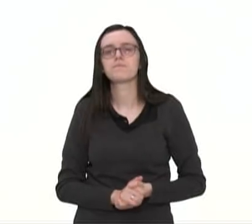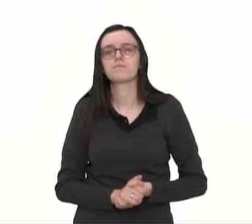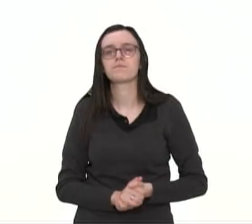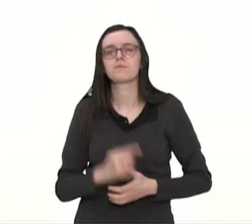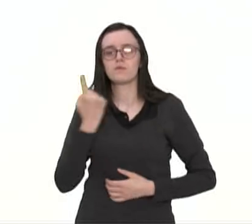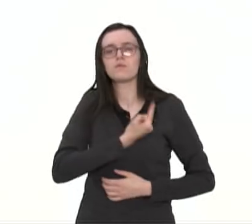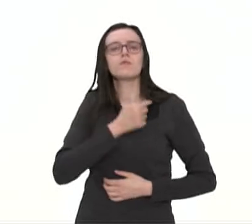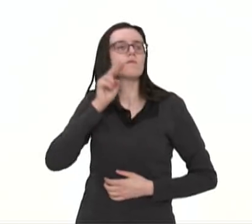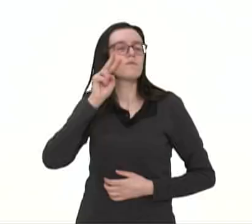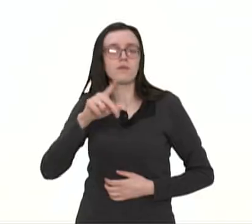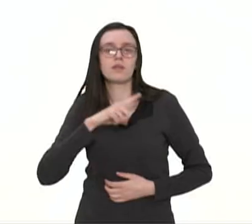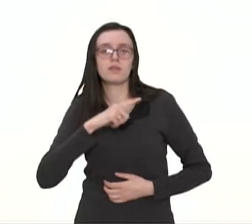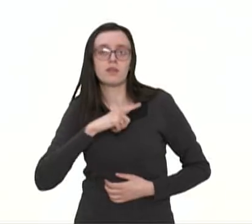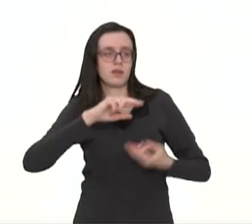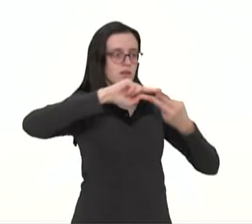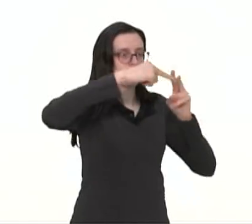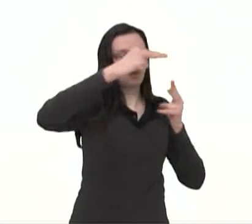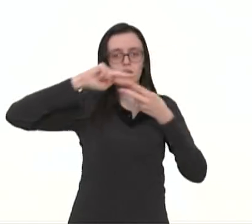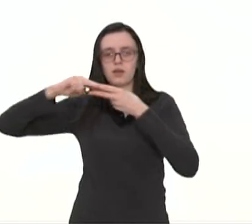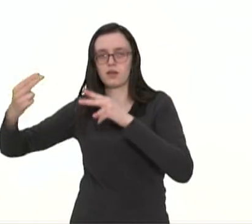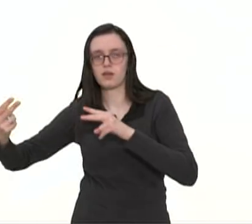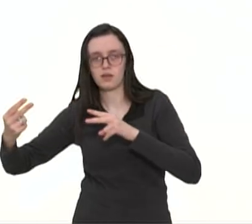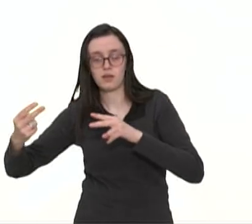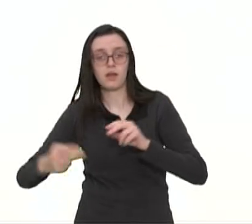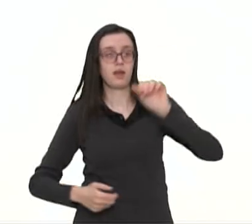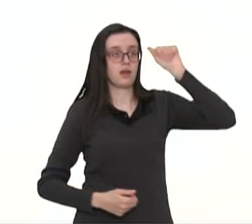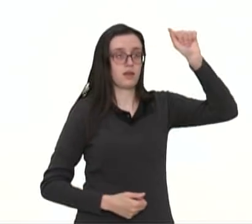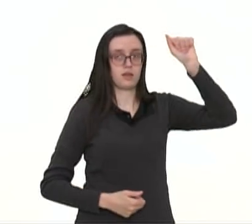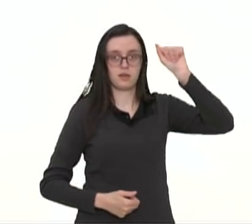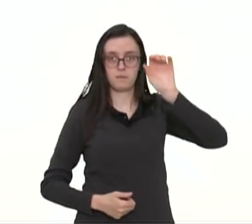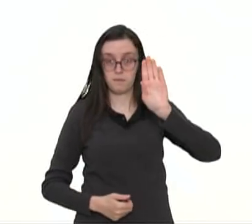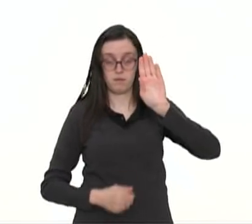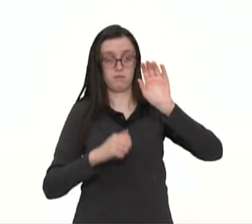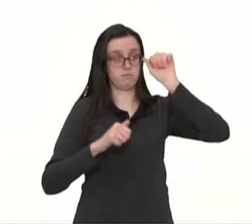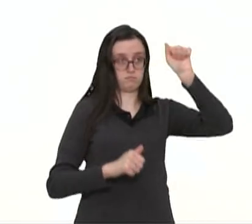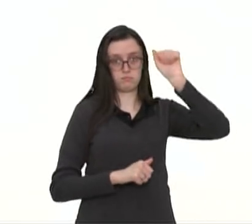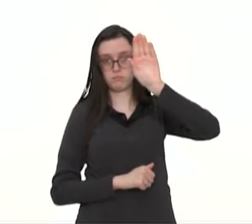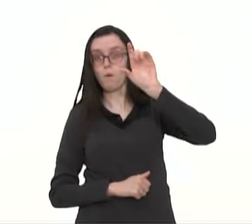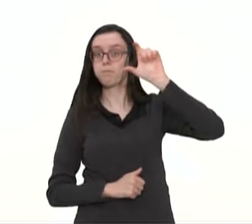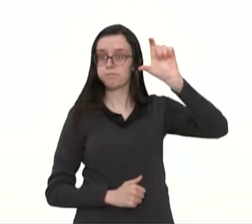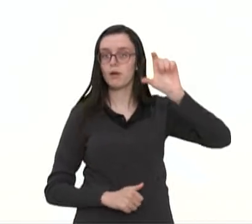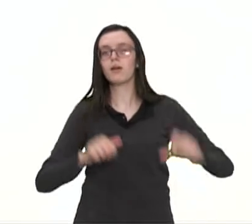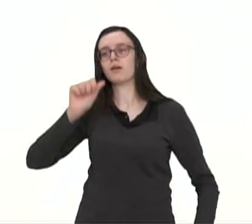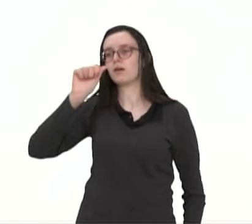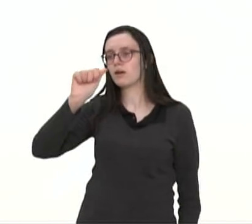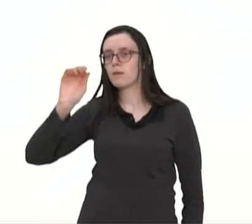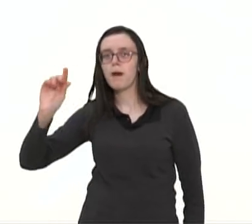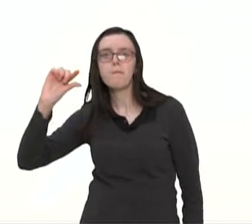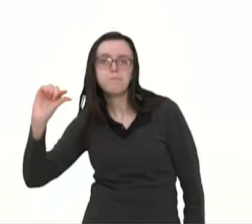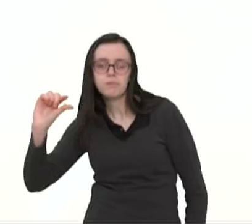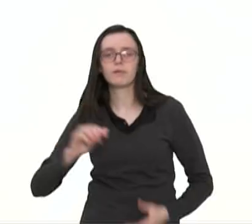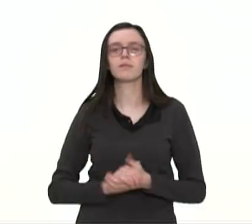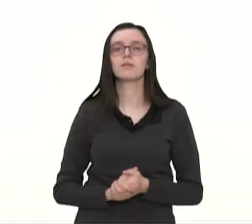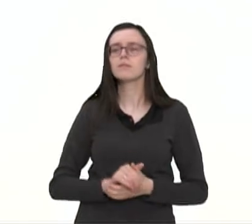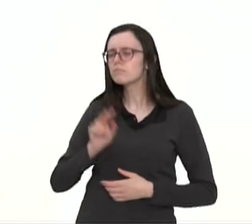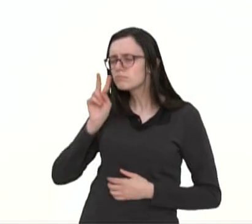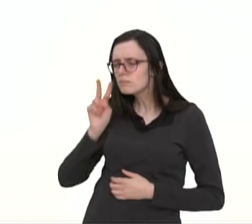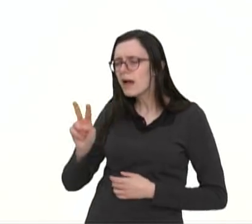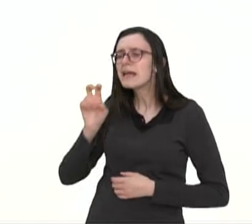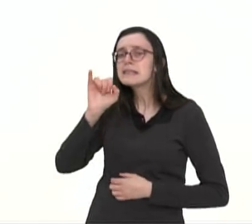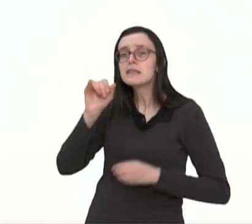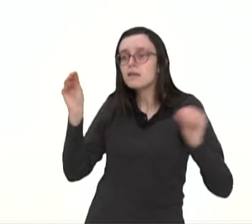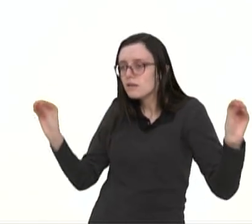dois pares de genes, azão, bezão, azinho, bezinho, durante a meiose. Supondo-se que ocorra crossing